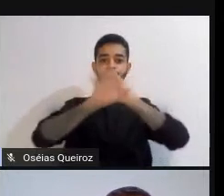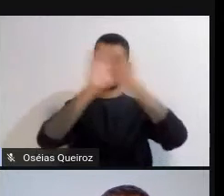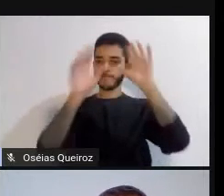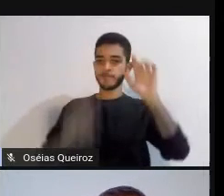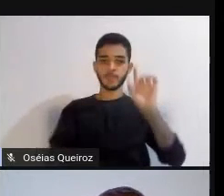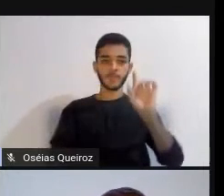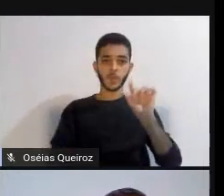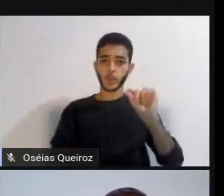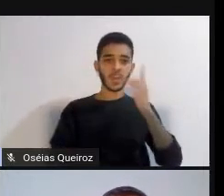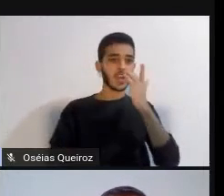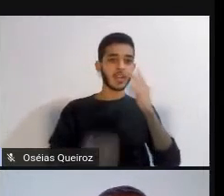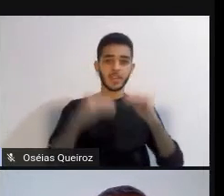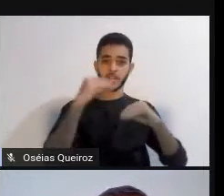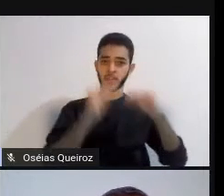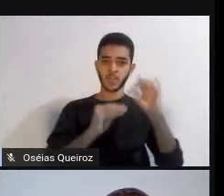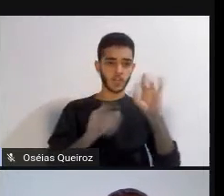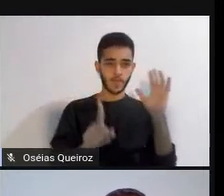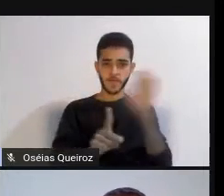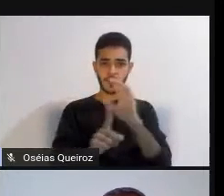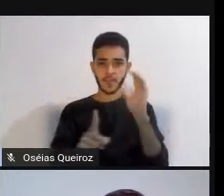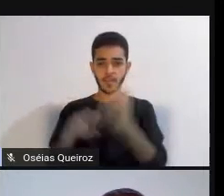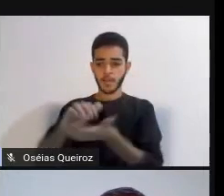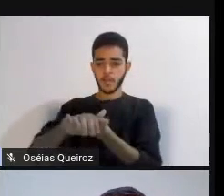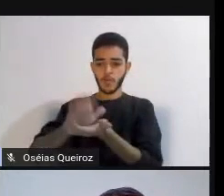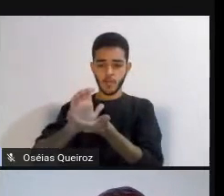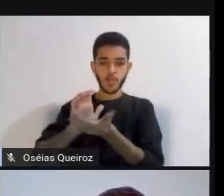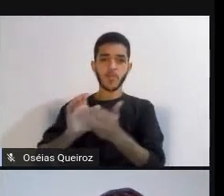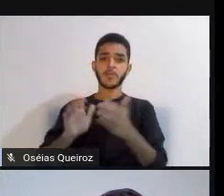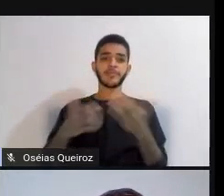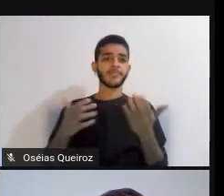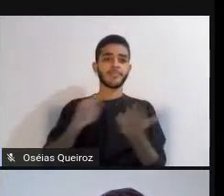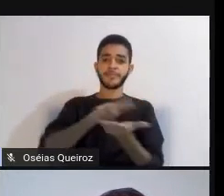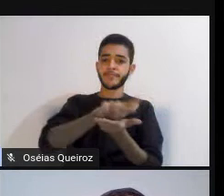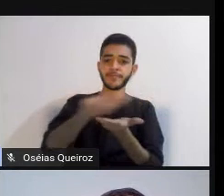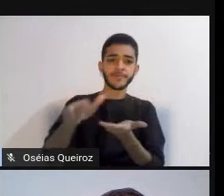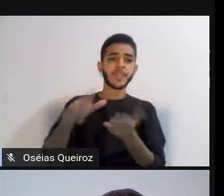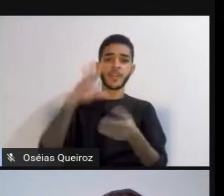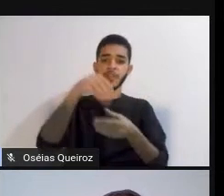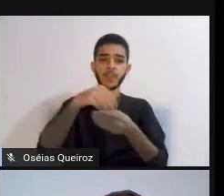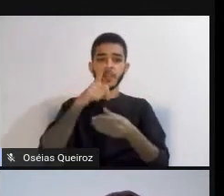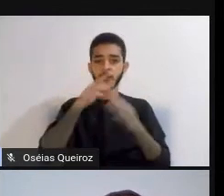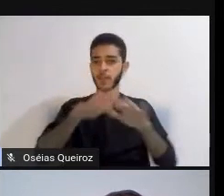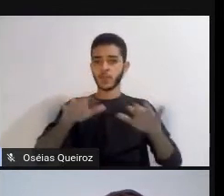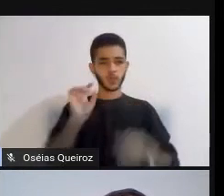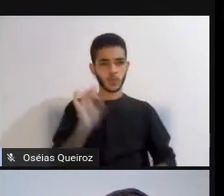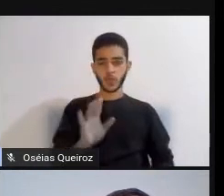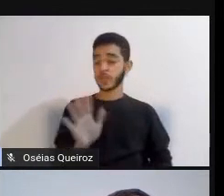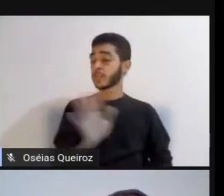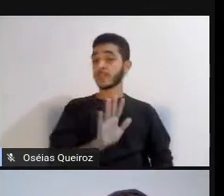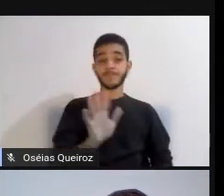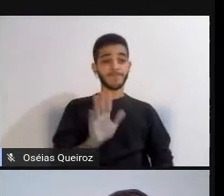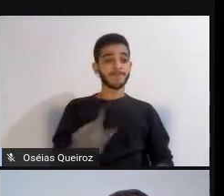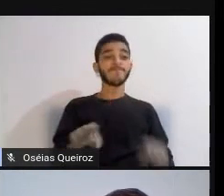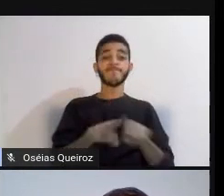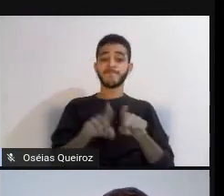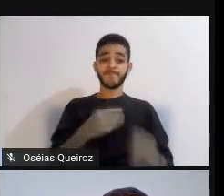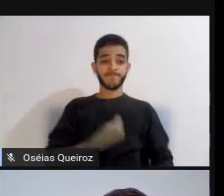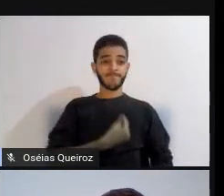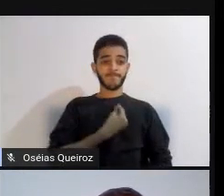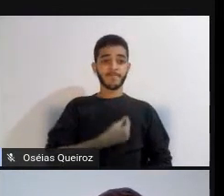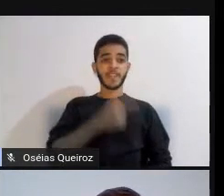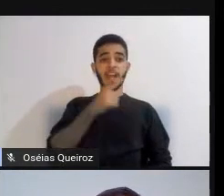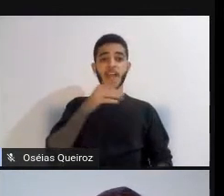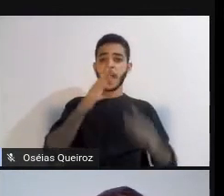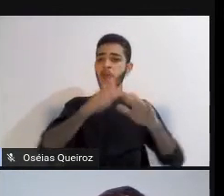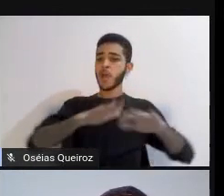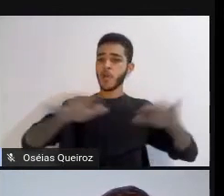afetando somente a ostra, o mexilhão ou qualquer molusco que possa ser cultivado. Ele já está presente nos mais